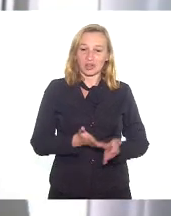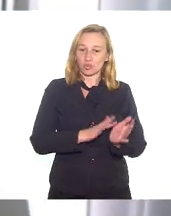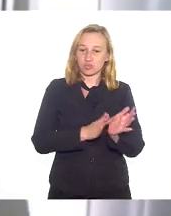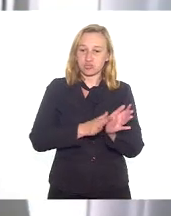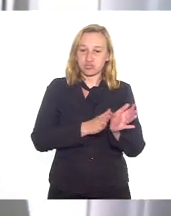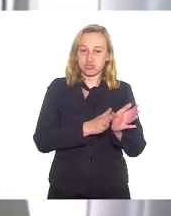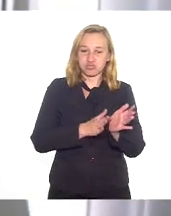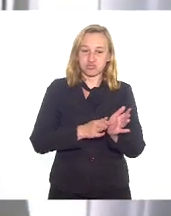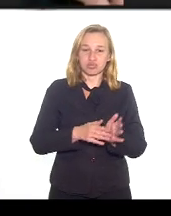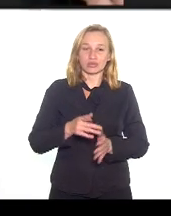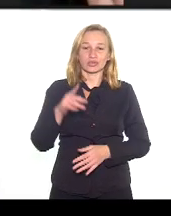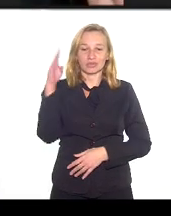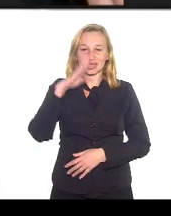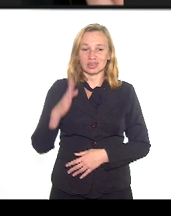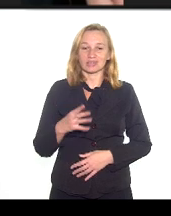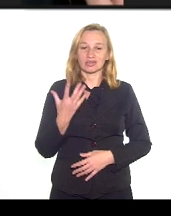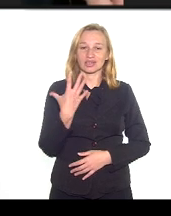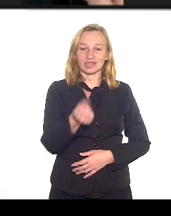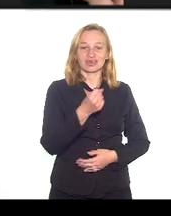Brasil. Favorável.